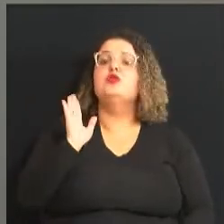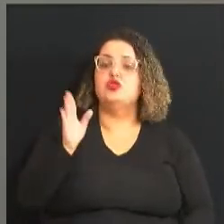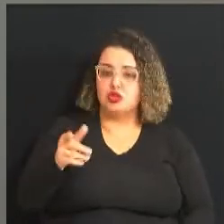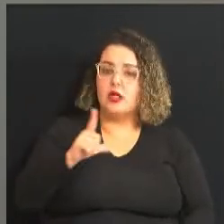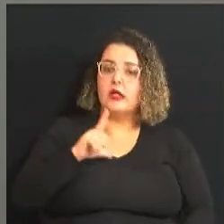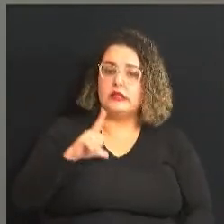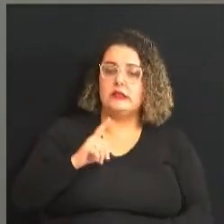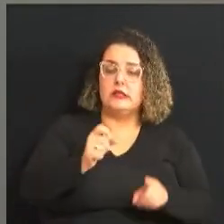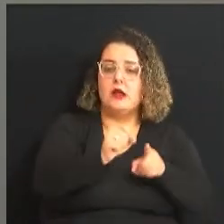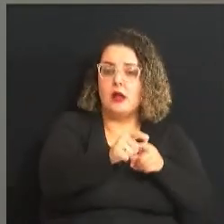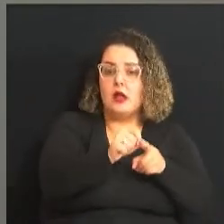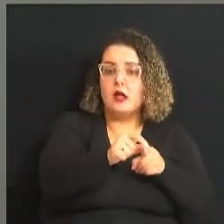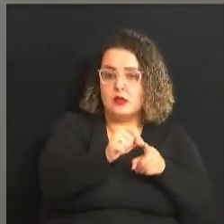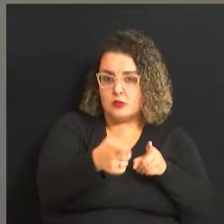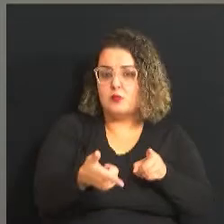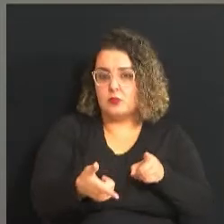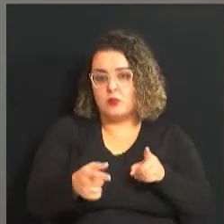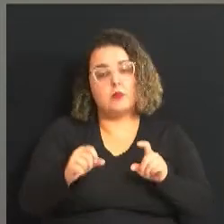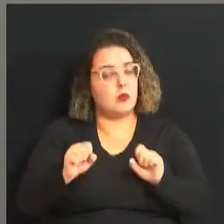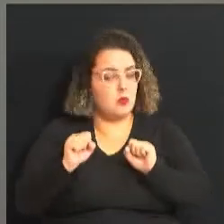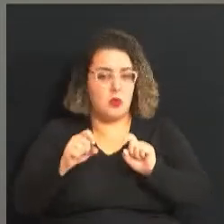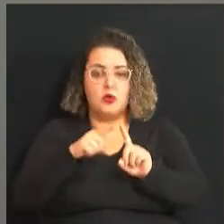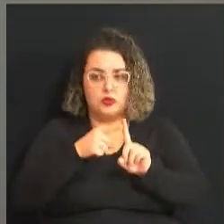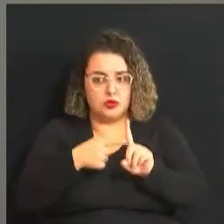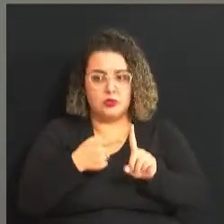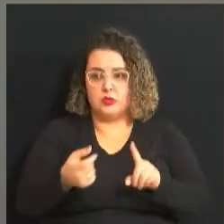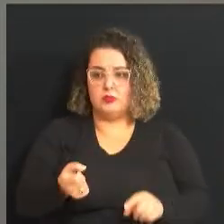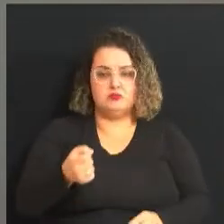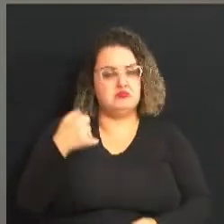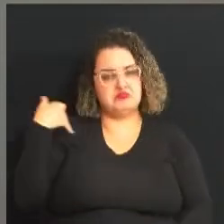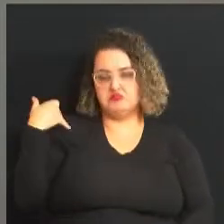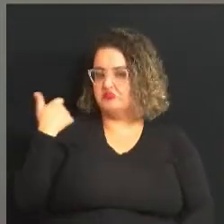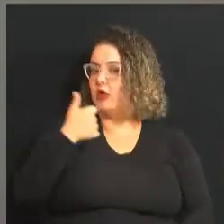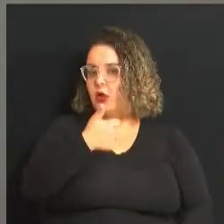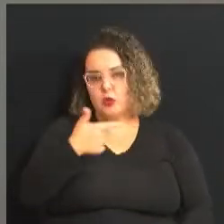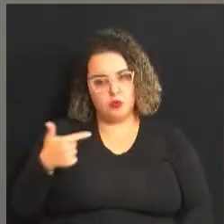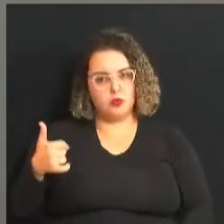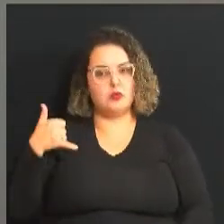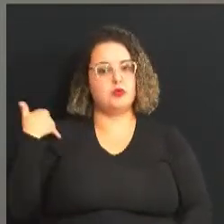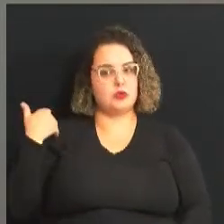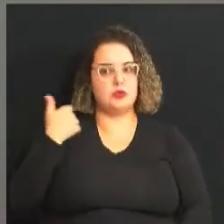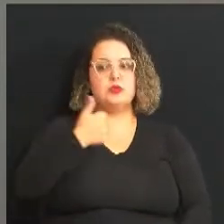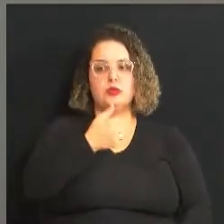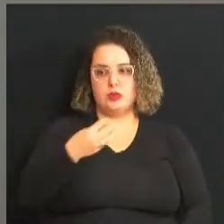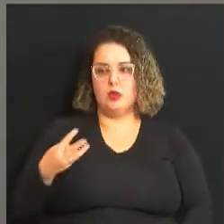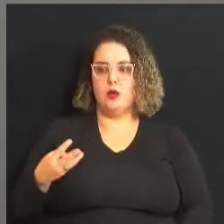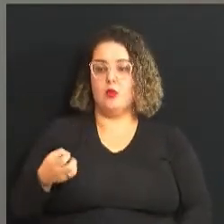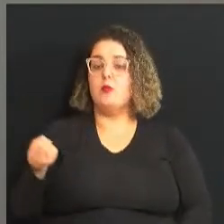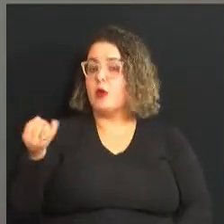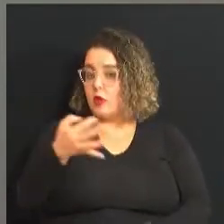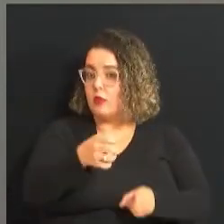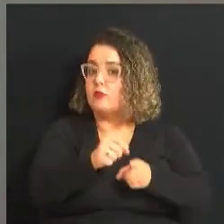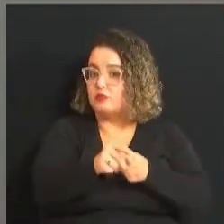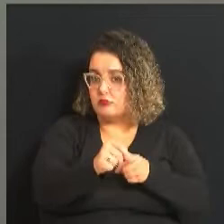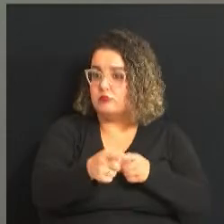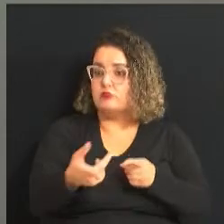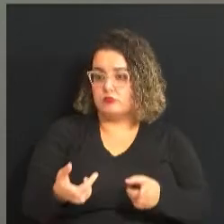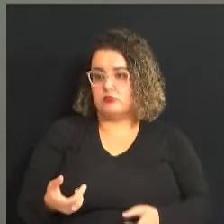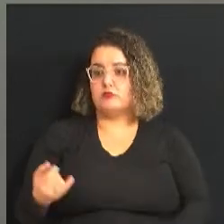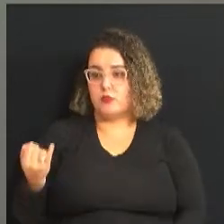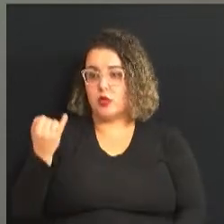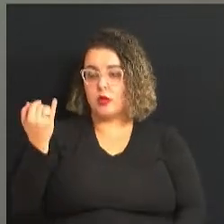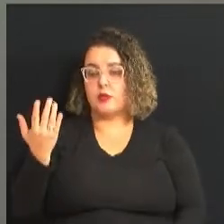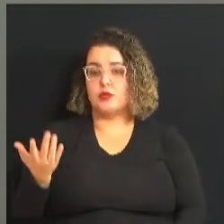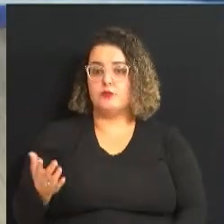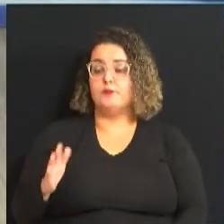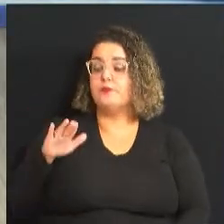suficiente para engravidar. 12, 13 anos já começa a ter uma quantidade considerável de Doutor, espermatozoide. aconteceu a